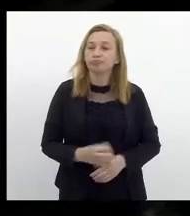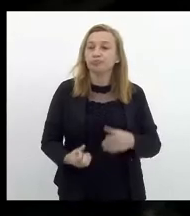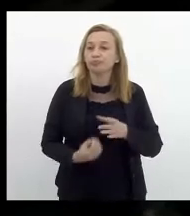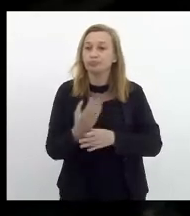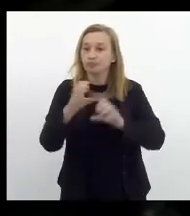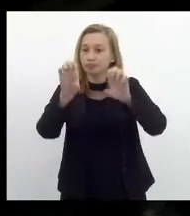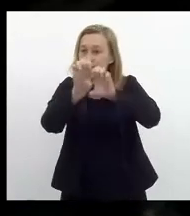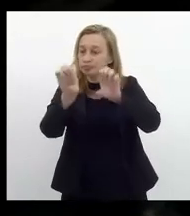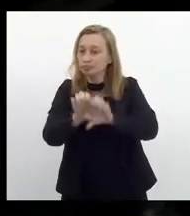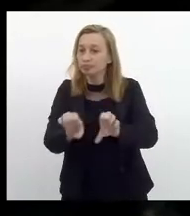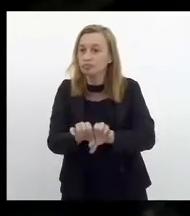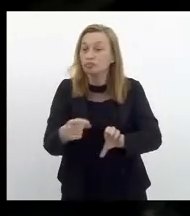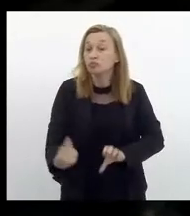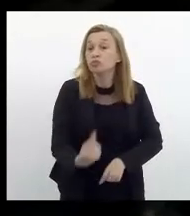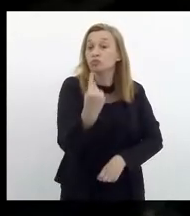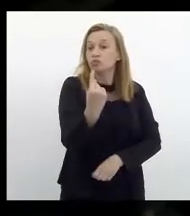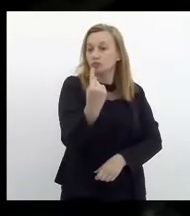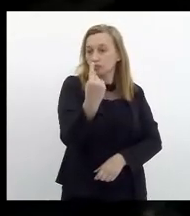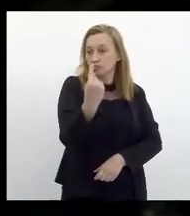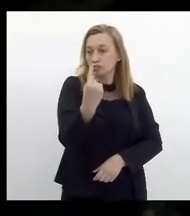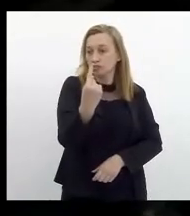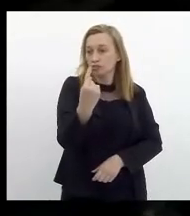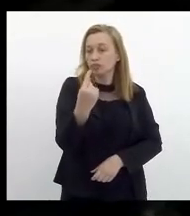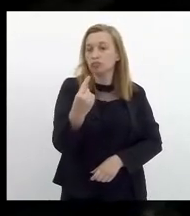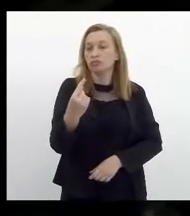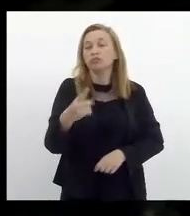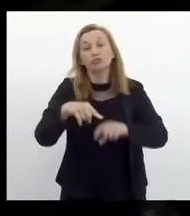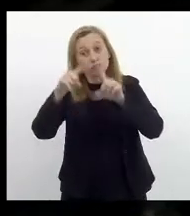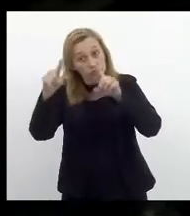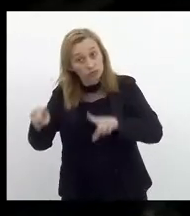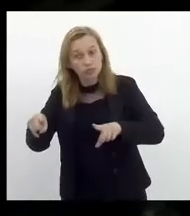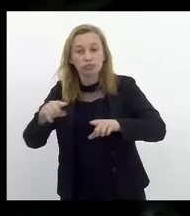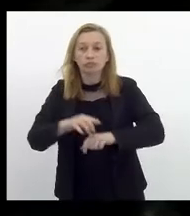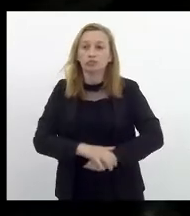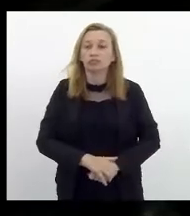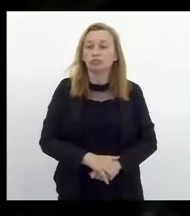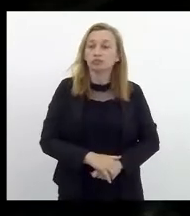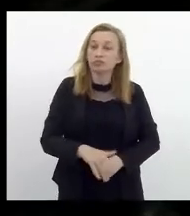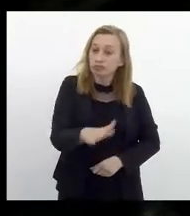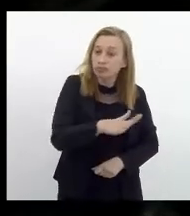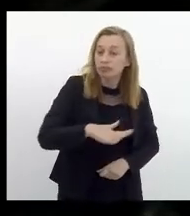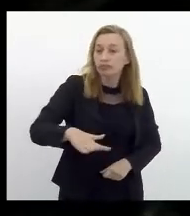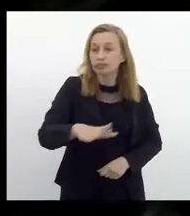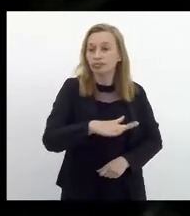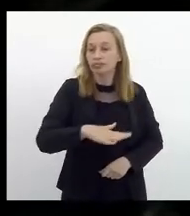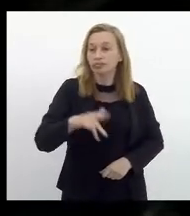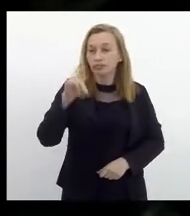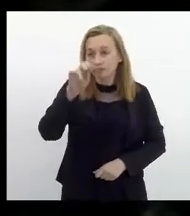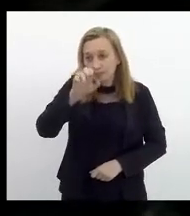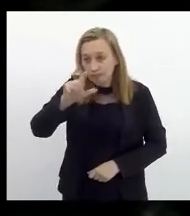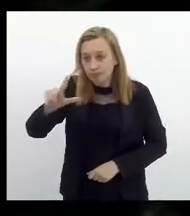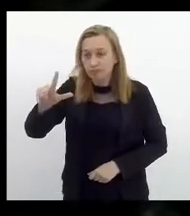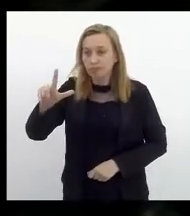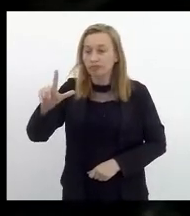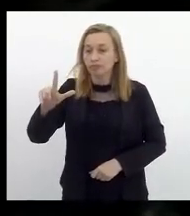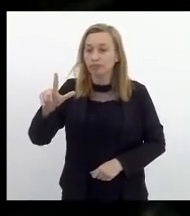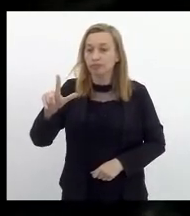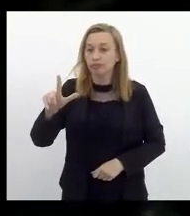estrutura única de servidores para a área penal